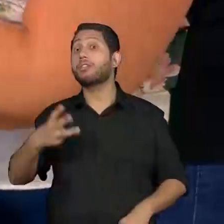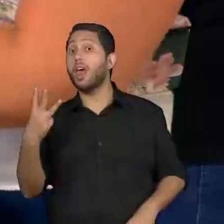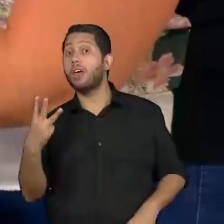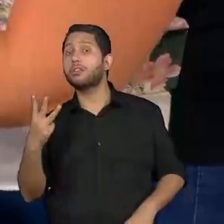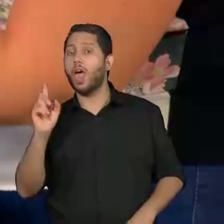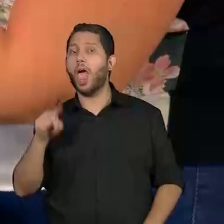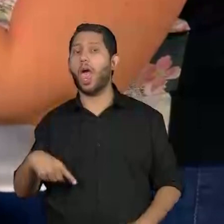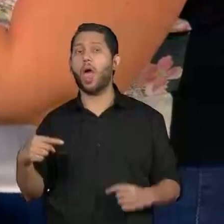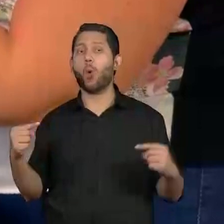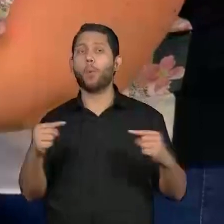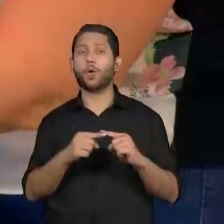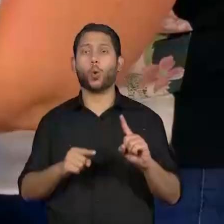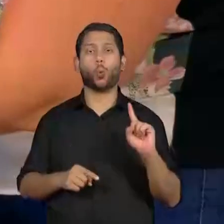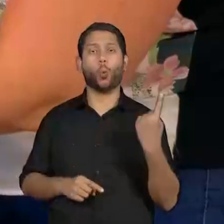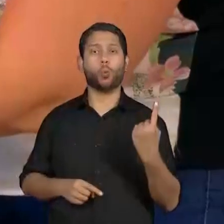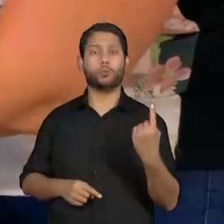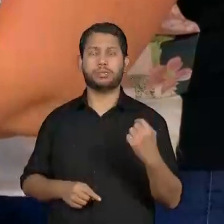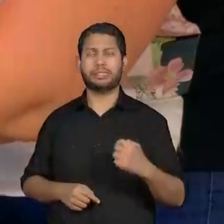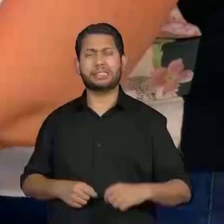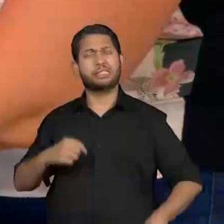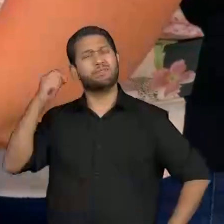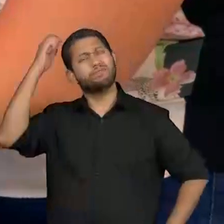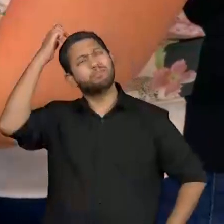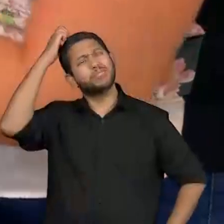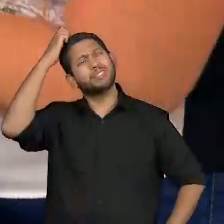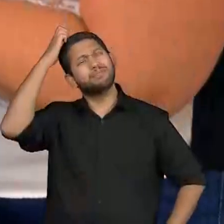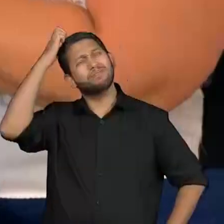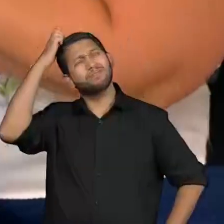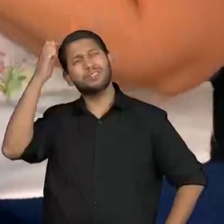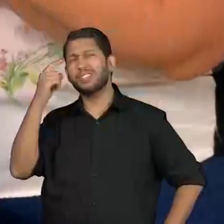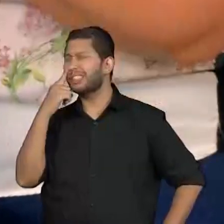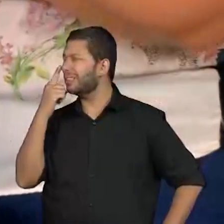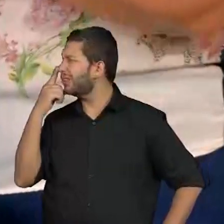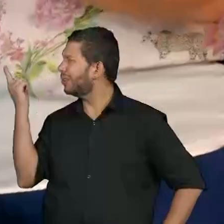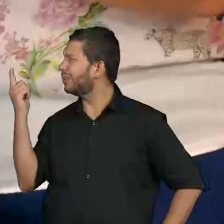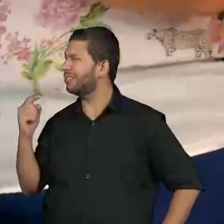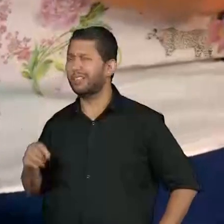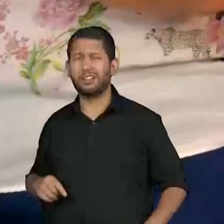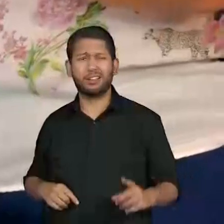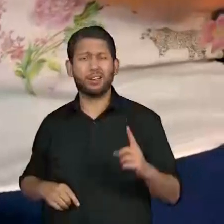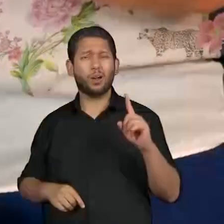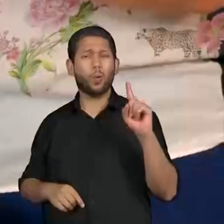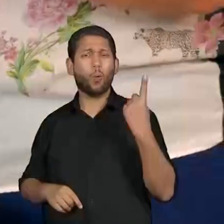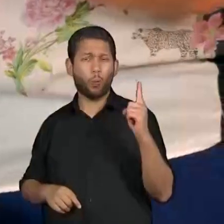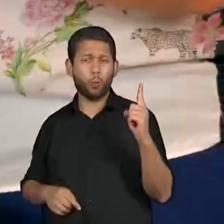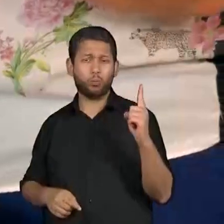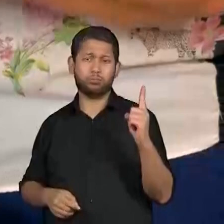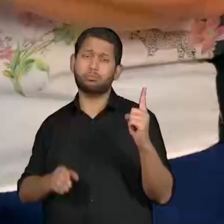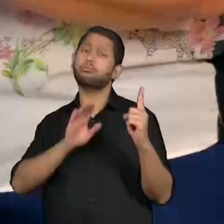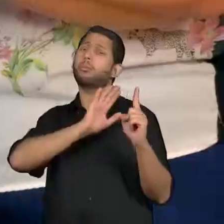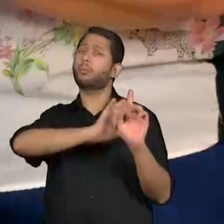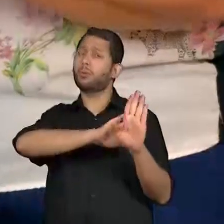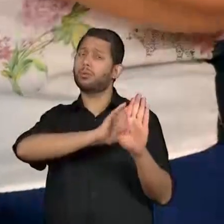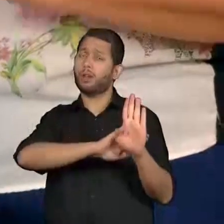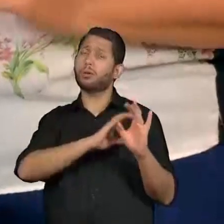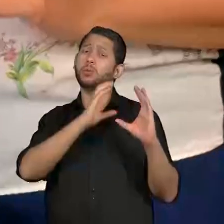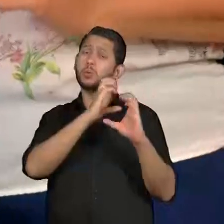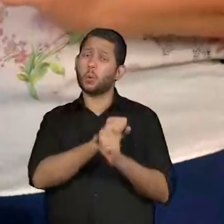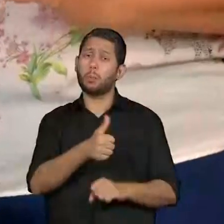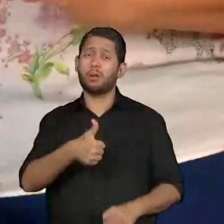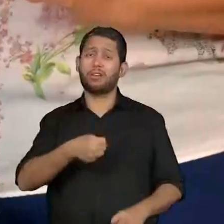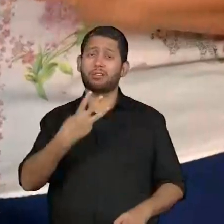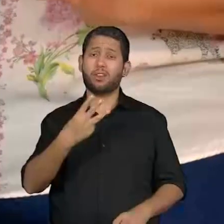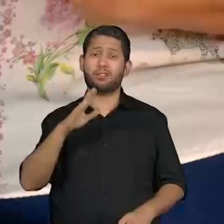pequeno às 13 horas, apontando para o 1 hora da tarde, 13